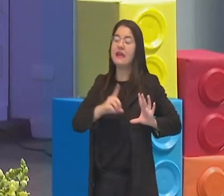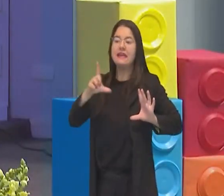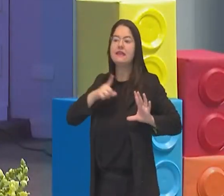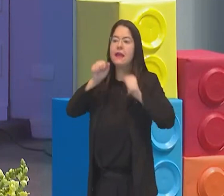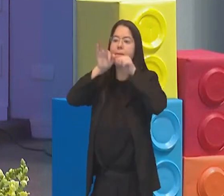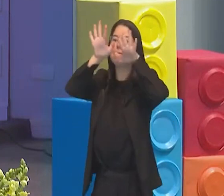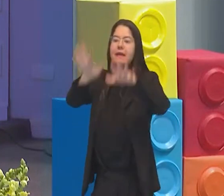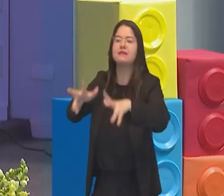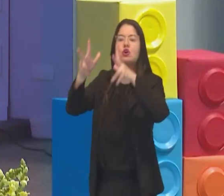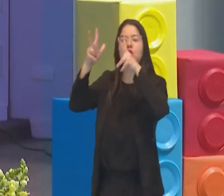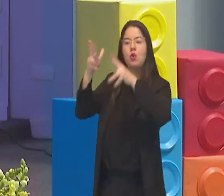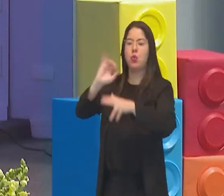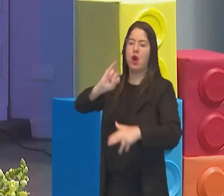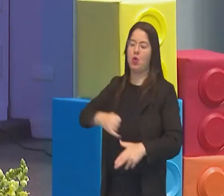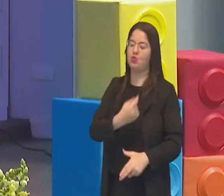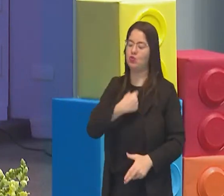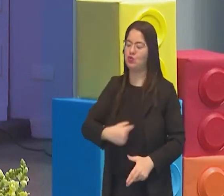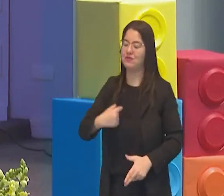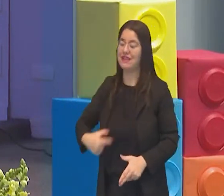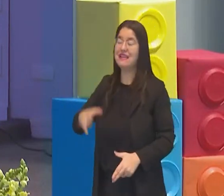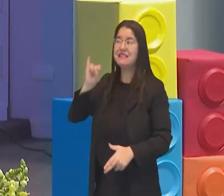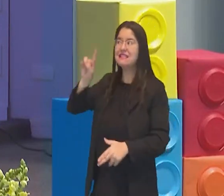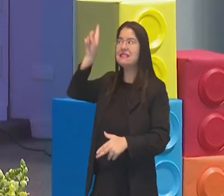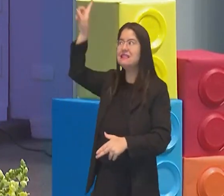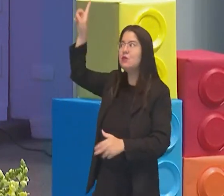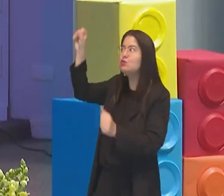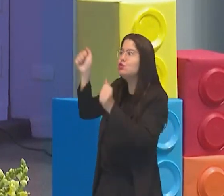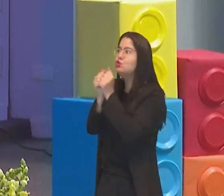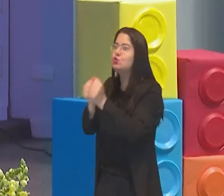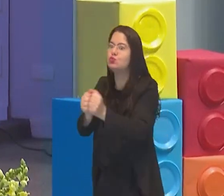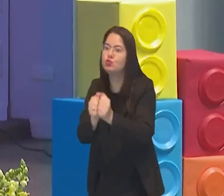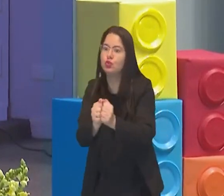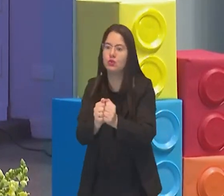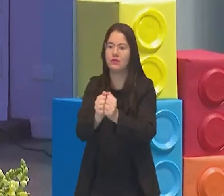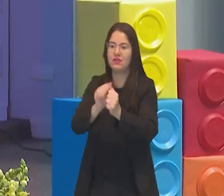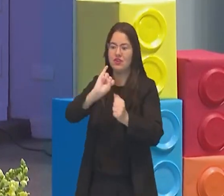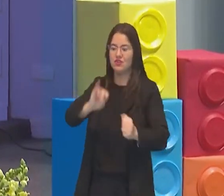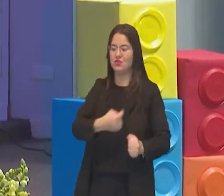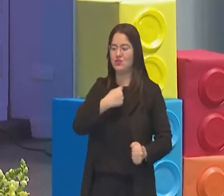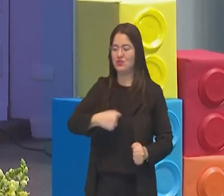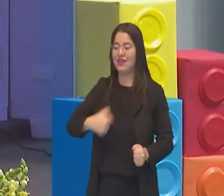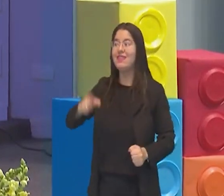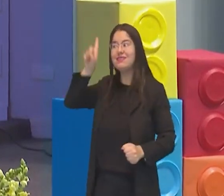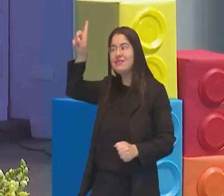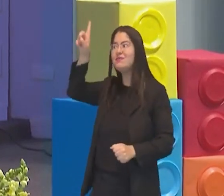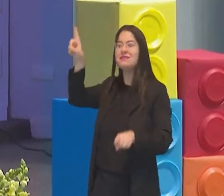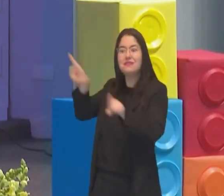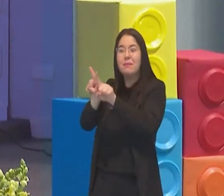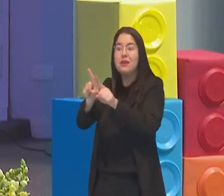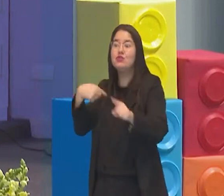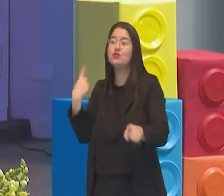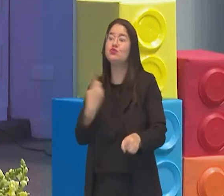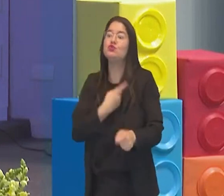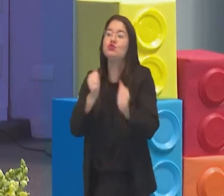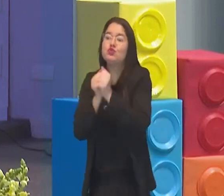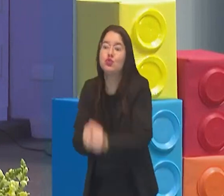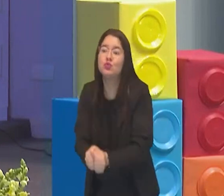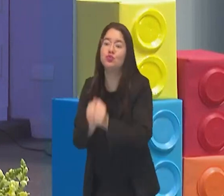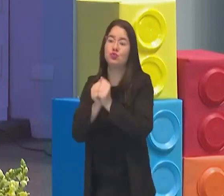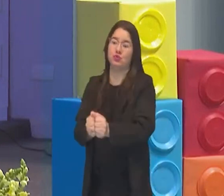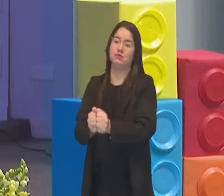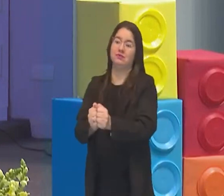teve. Se Deus estava com José, Deus está com a gente, por causa do